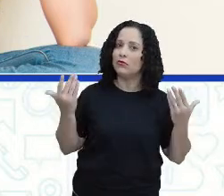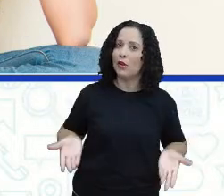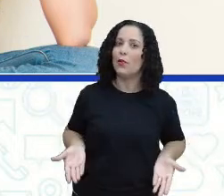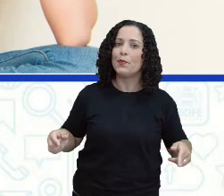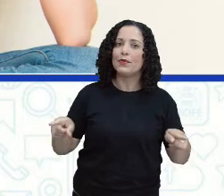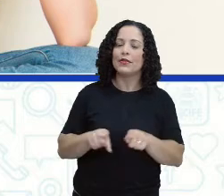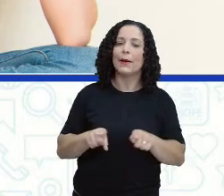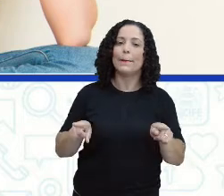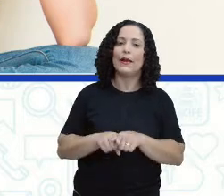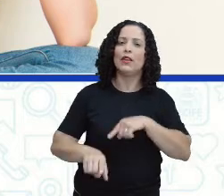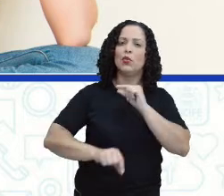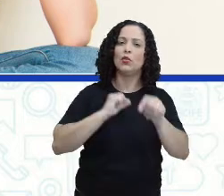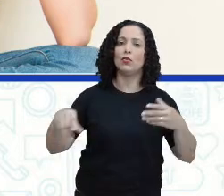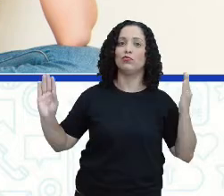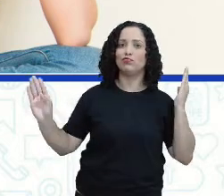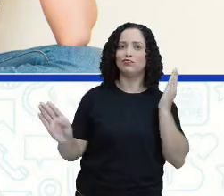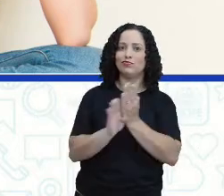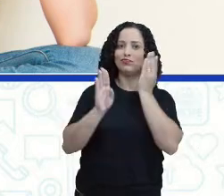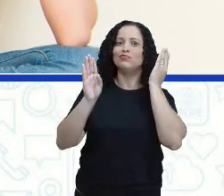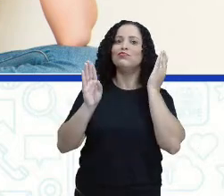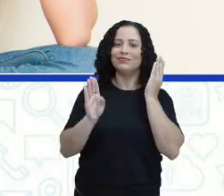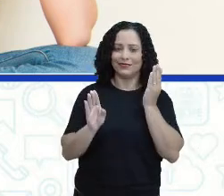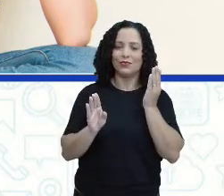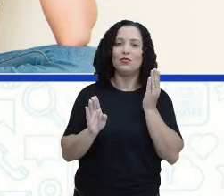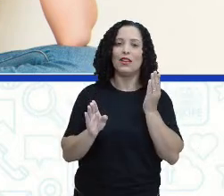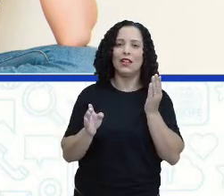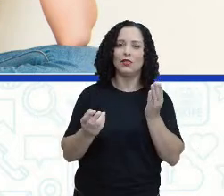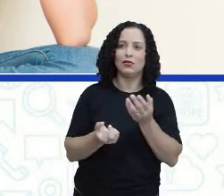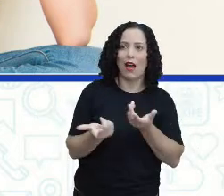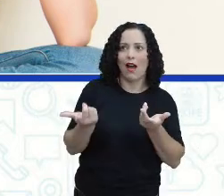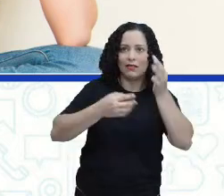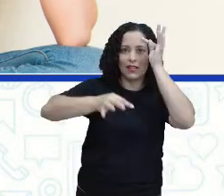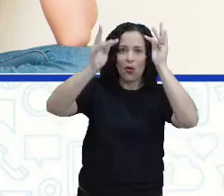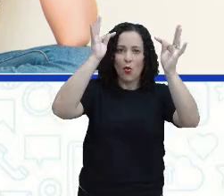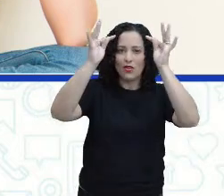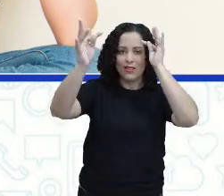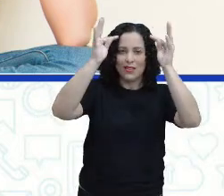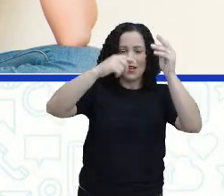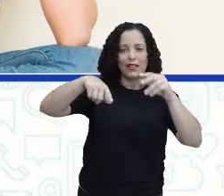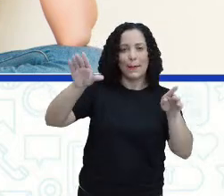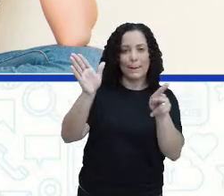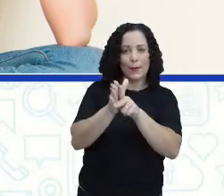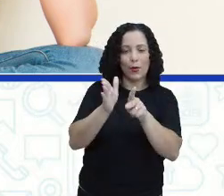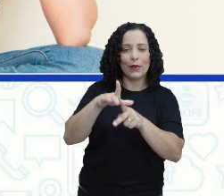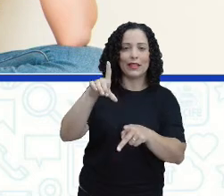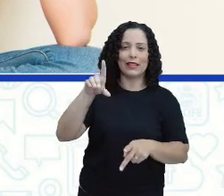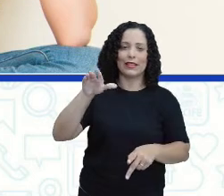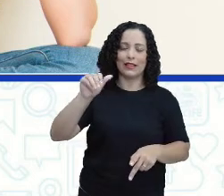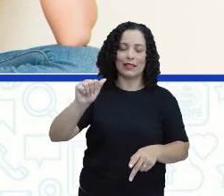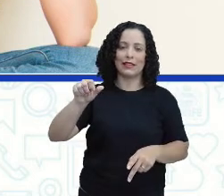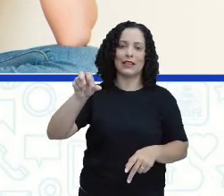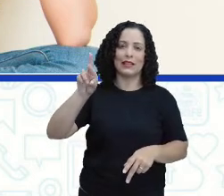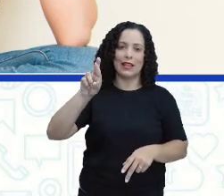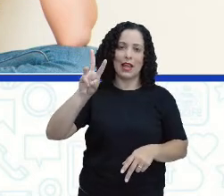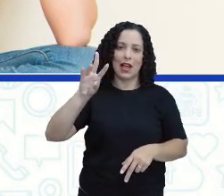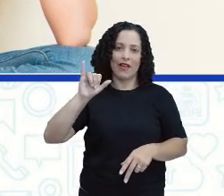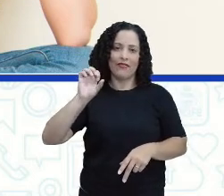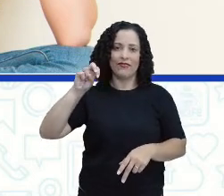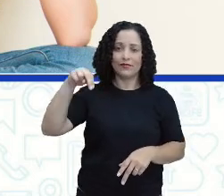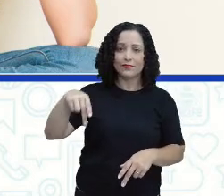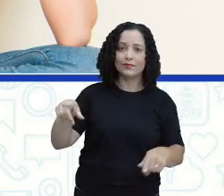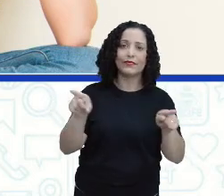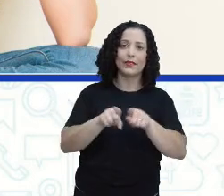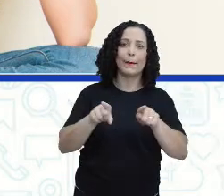neodarwinismo, né? O redescobrimento aí dessa teoria aí de Darwin e a evolução e biodiversidade.